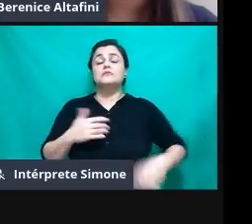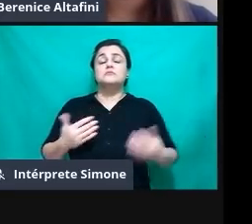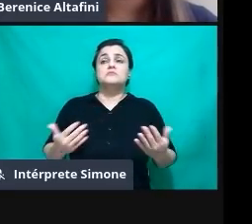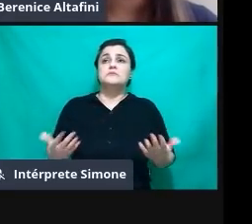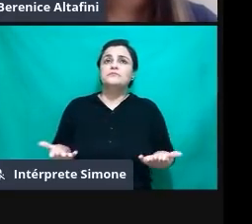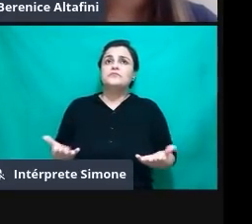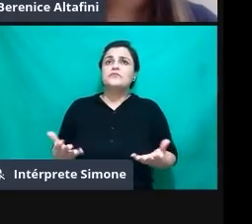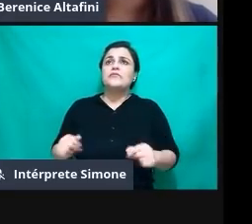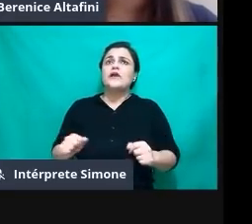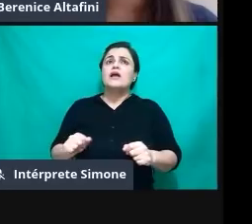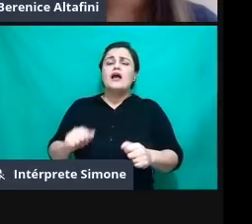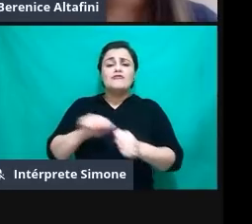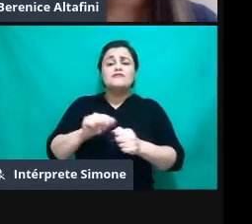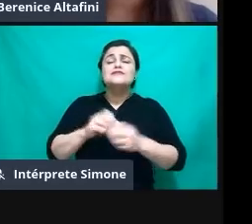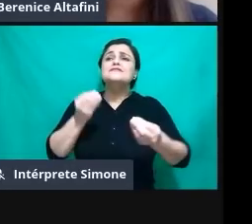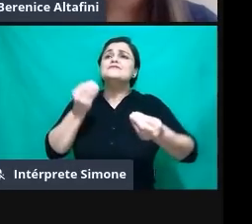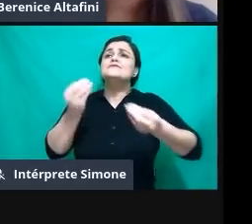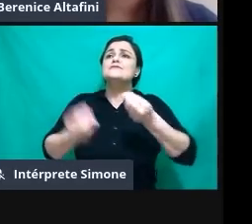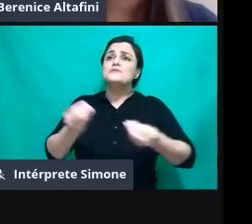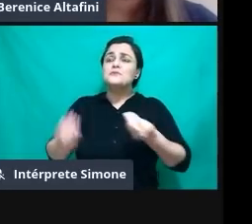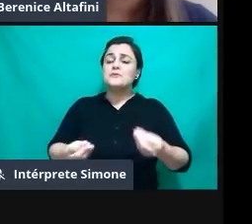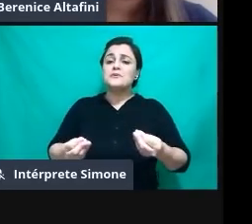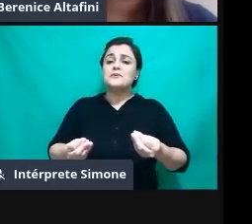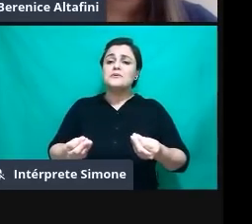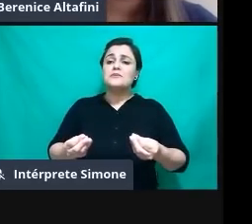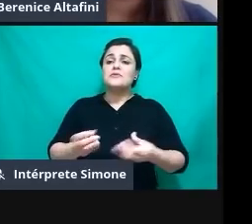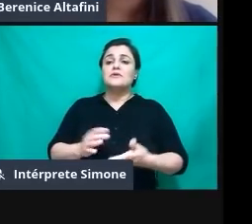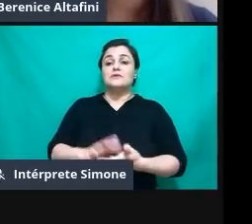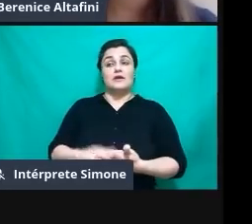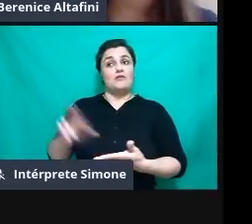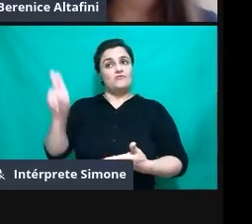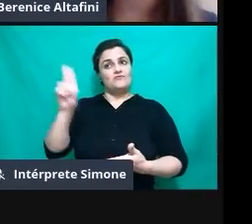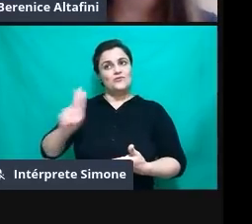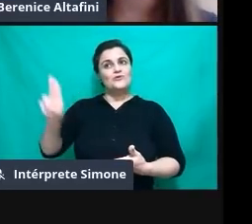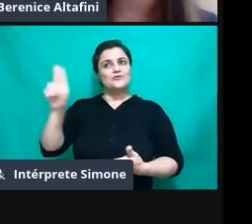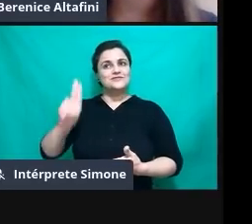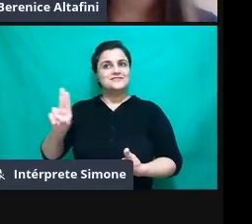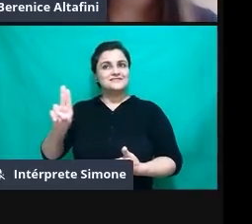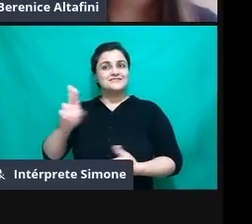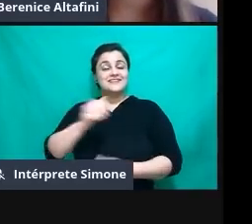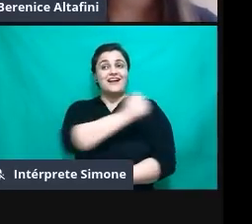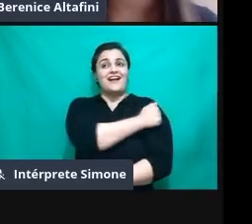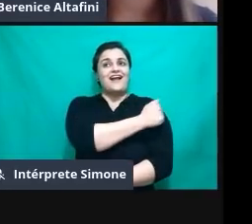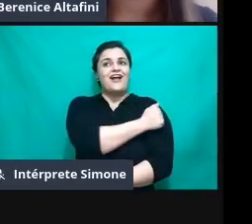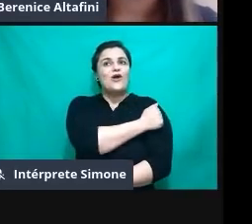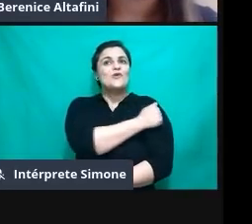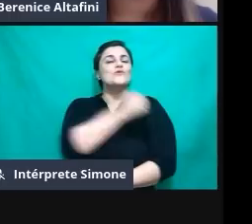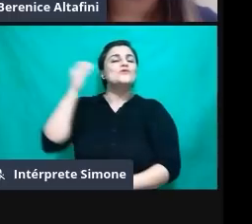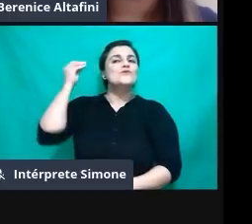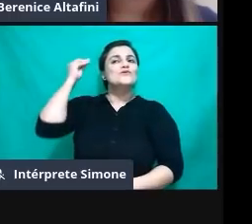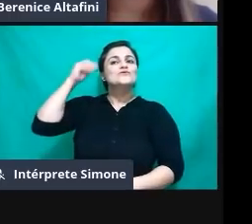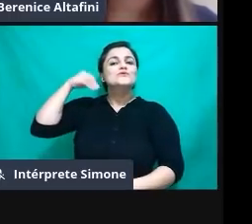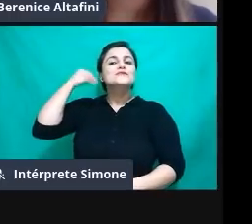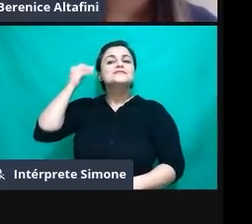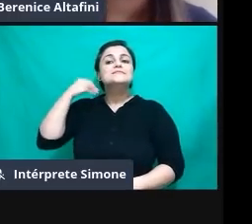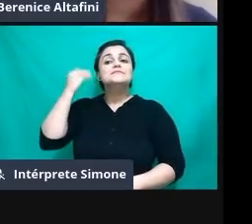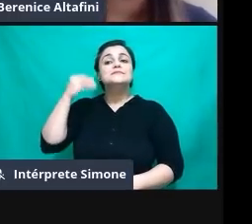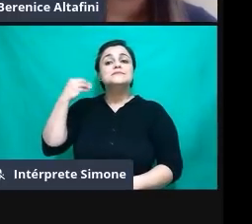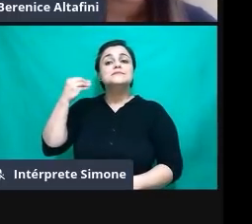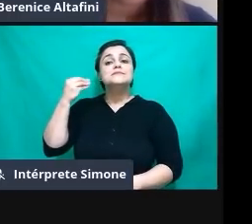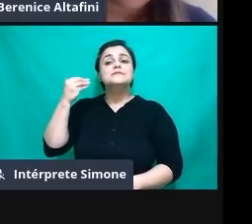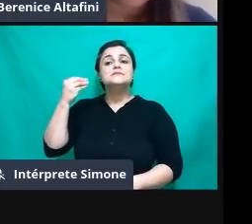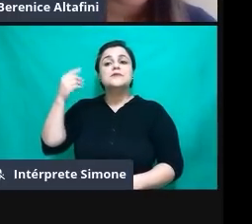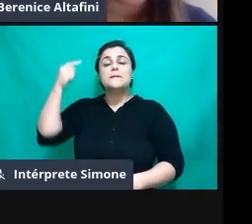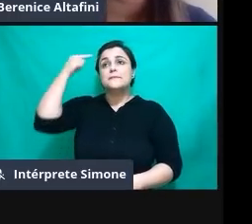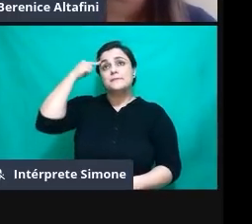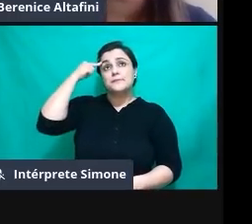isso, então? Eu posso utilizar experiências dos alunos, levando em conta o quê? Os campos de atuação e as práticas